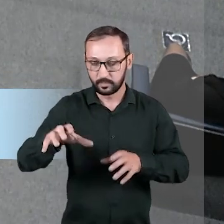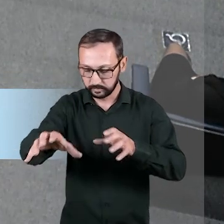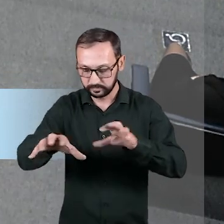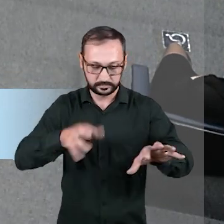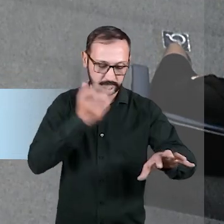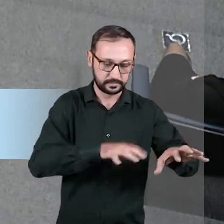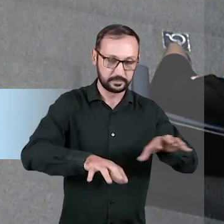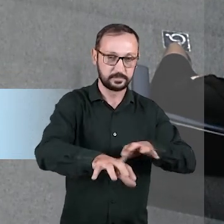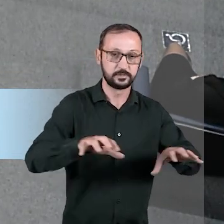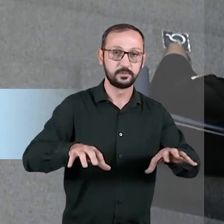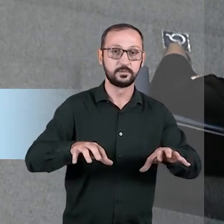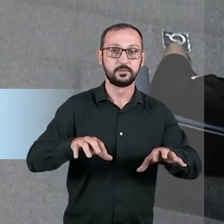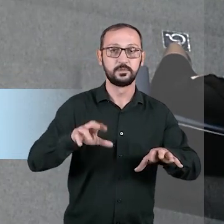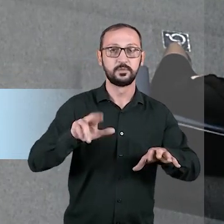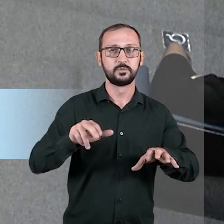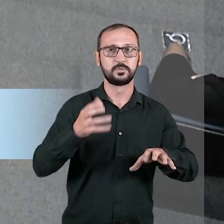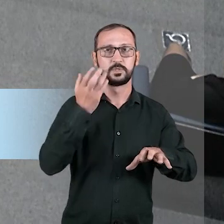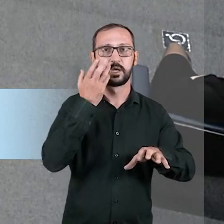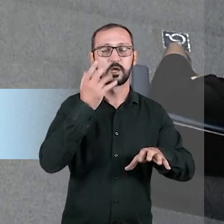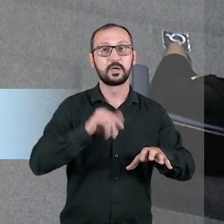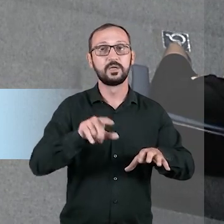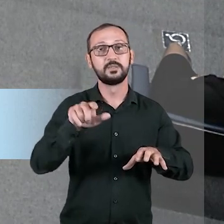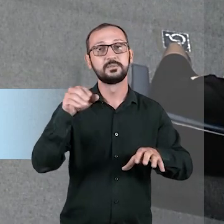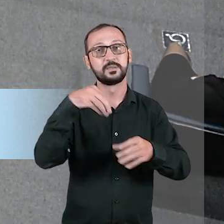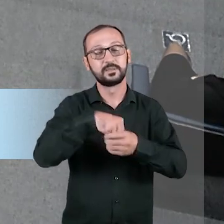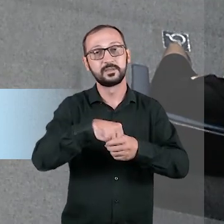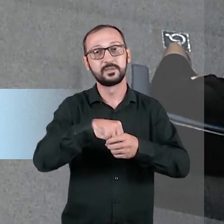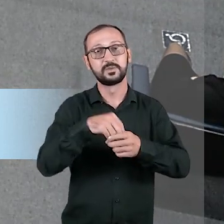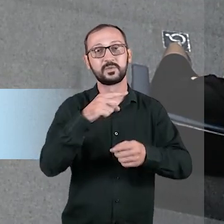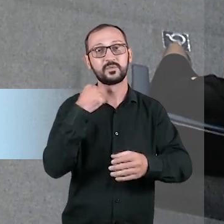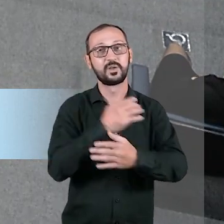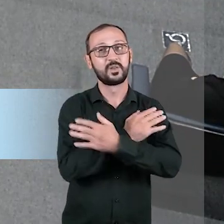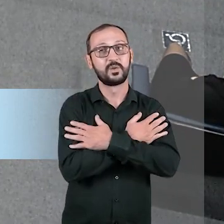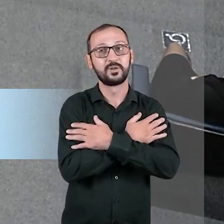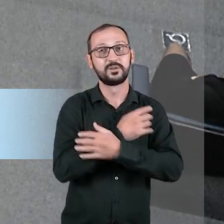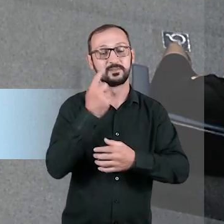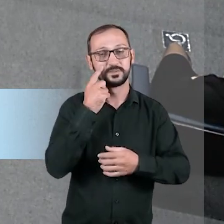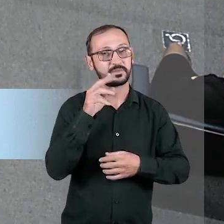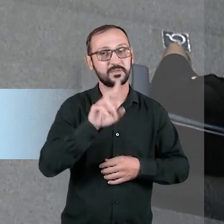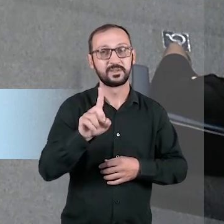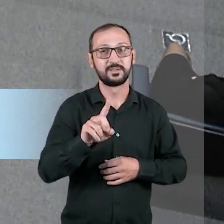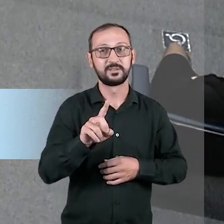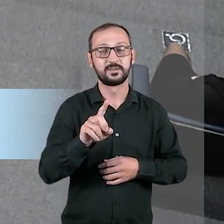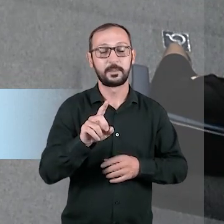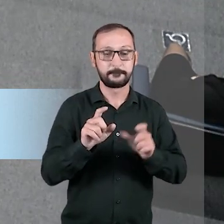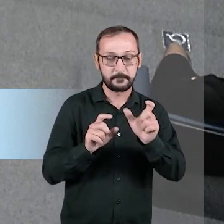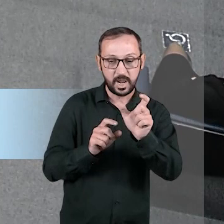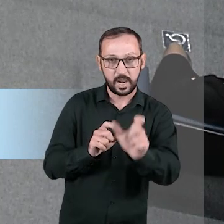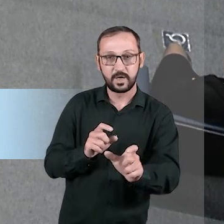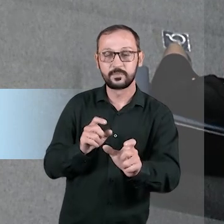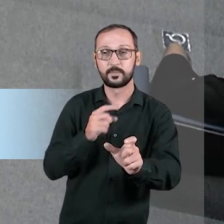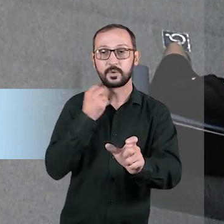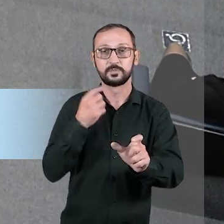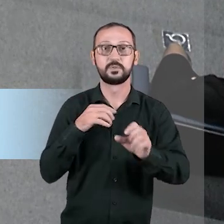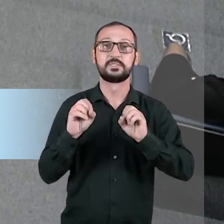médico, criança não sei o quê. Nunca tem criança no velório. Sim. Não se toca o vocabulário da morte.